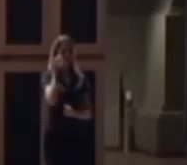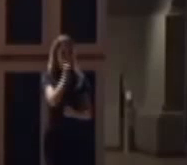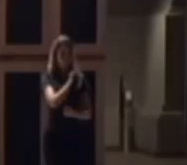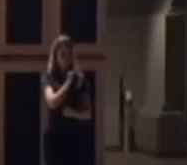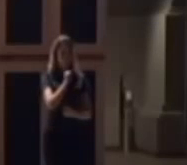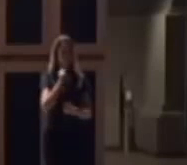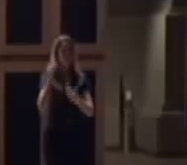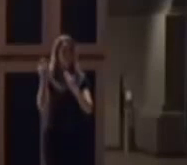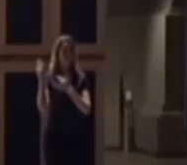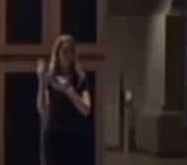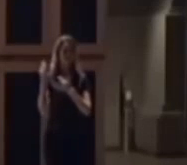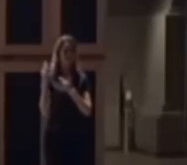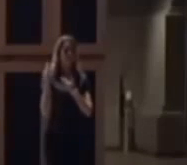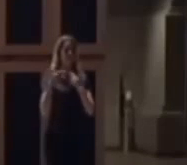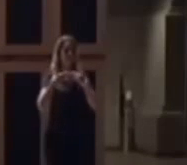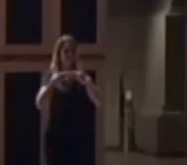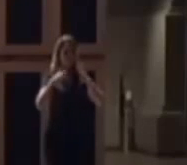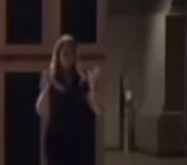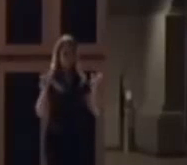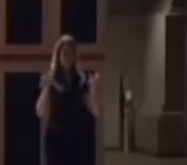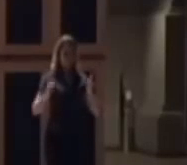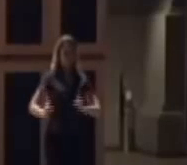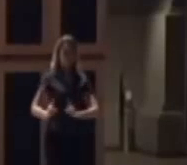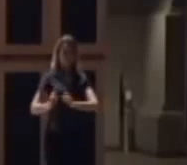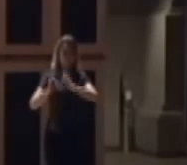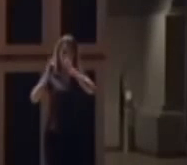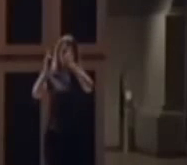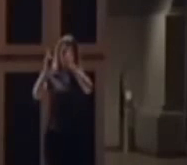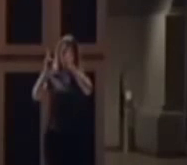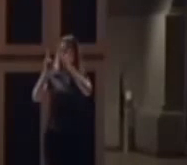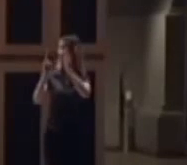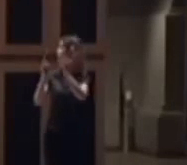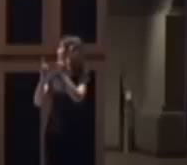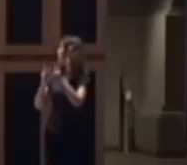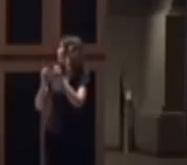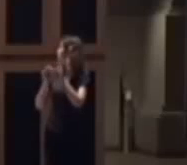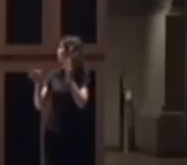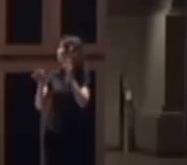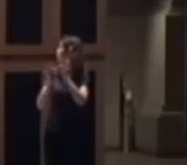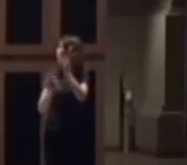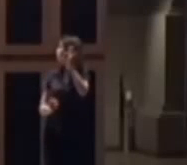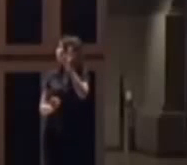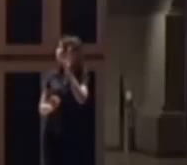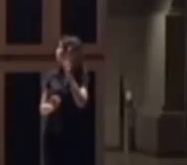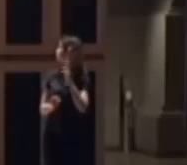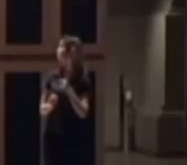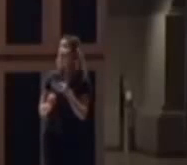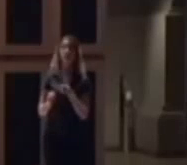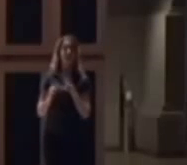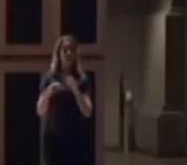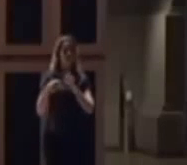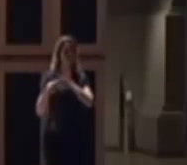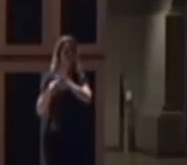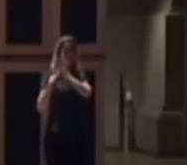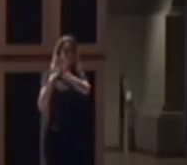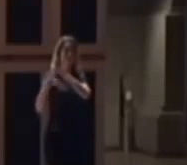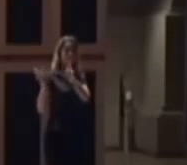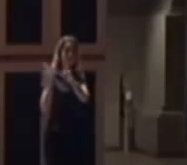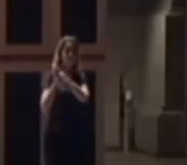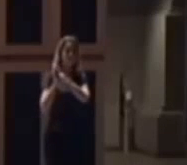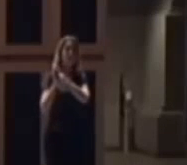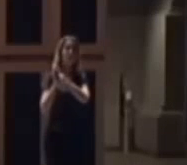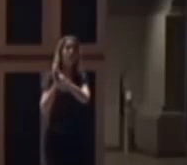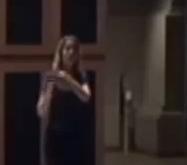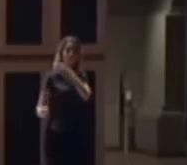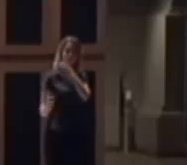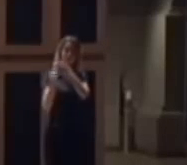SENA, o Centro de Ensaios Abertos, é um prédio de 11 mil metros quadrados que vai ser todo destinado para criação